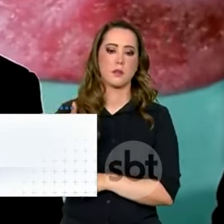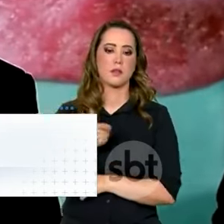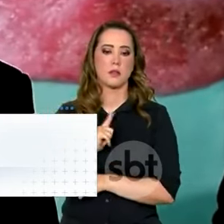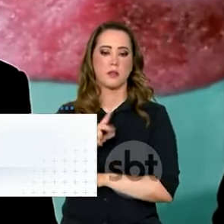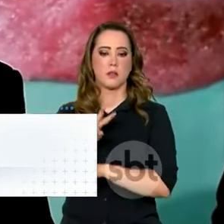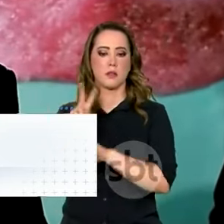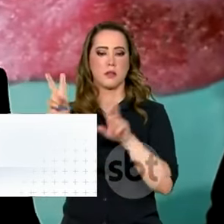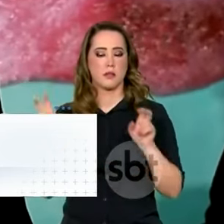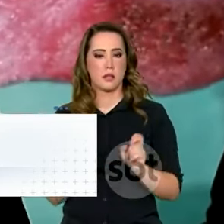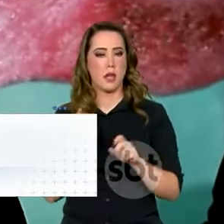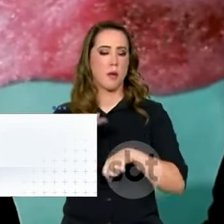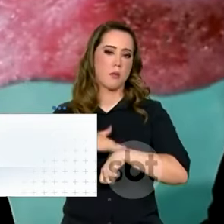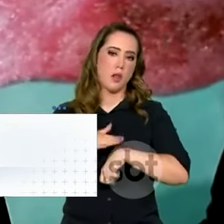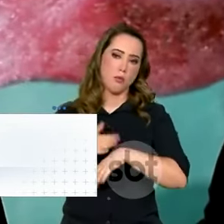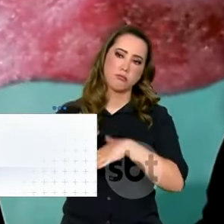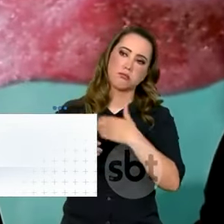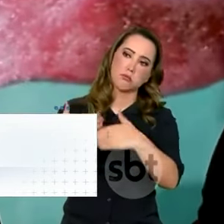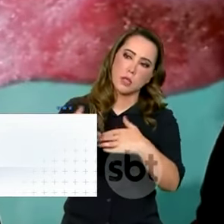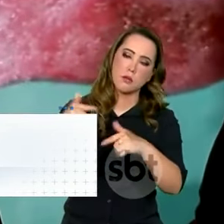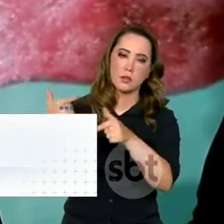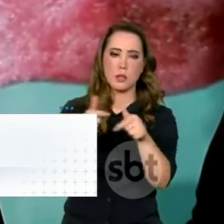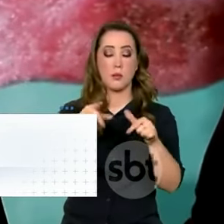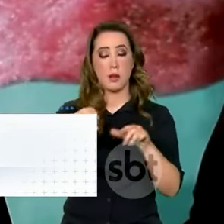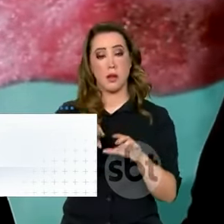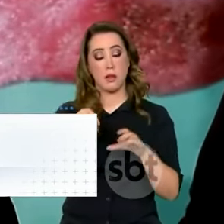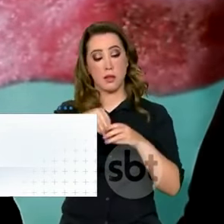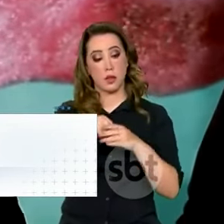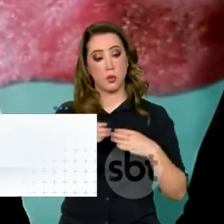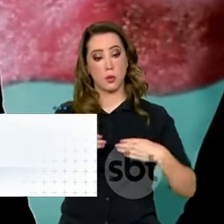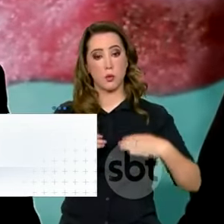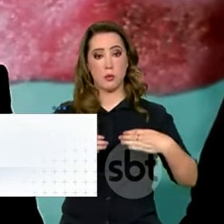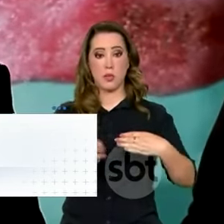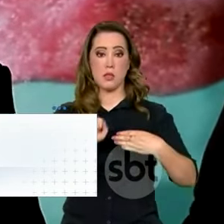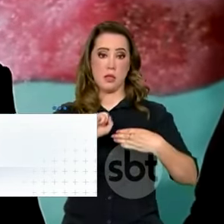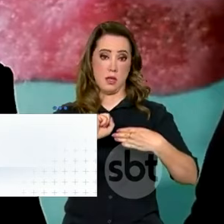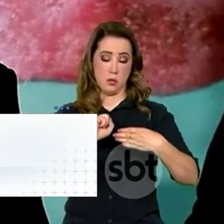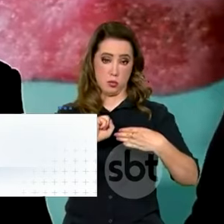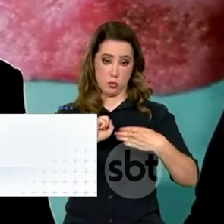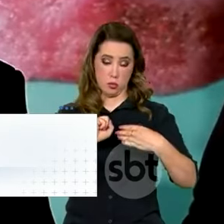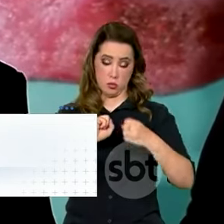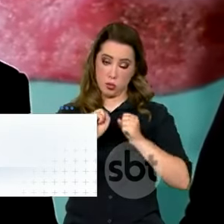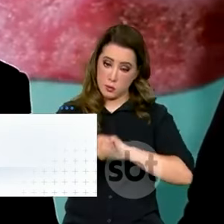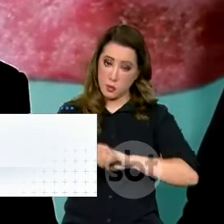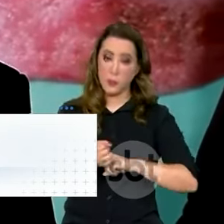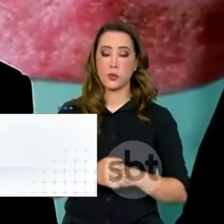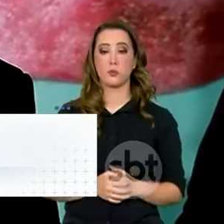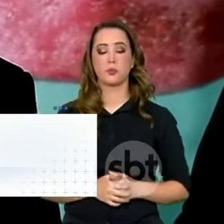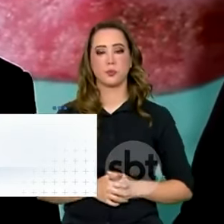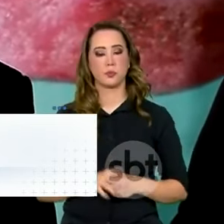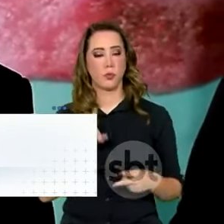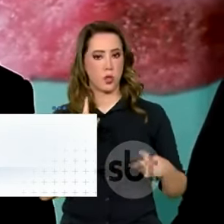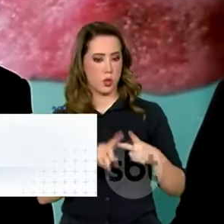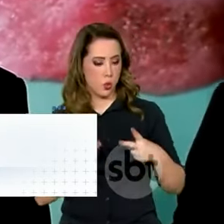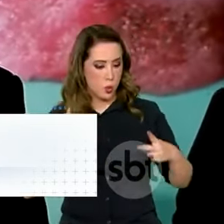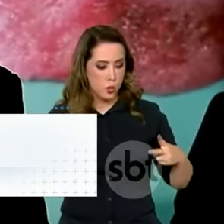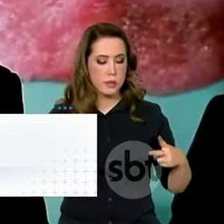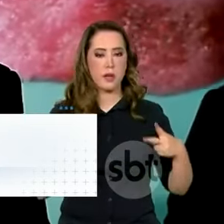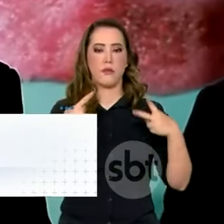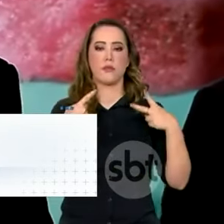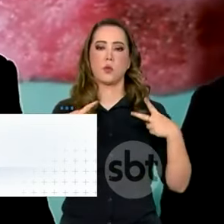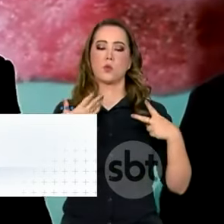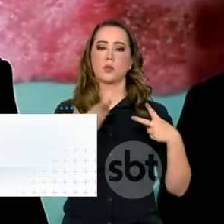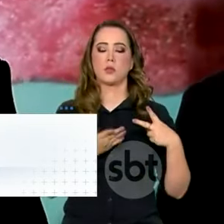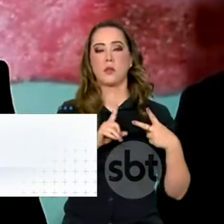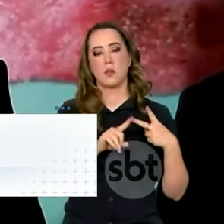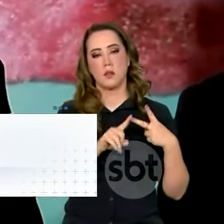no que diz respeito ao tempo que ficarei à frente do Ministério do Esporte. E o segundo e principal objetivo e missão dada pelo presidente